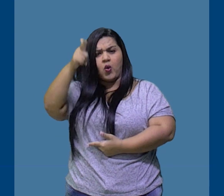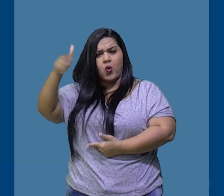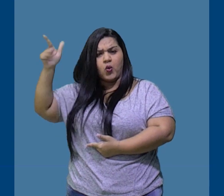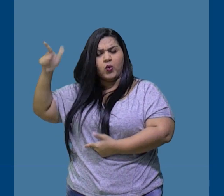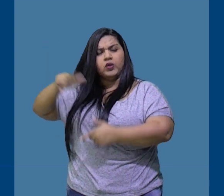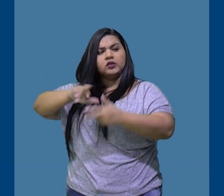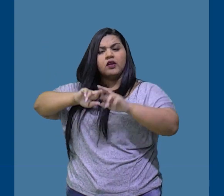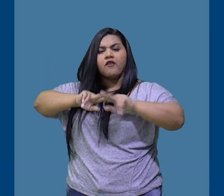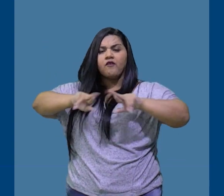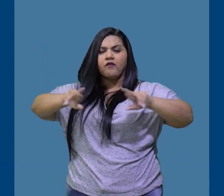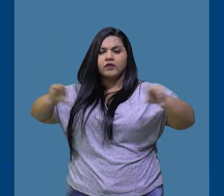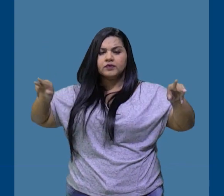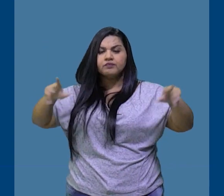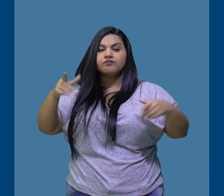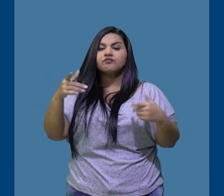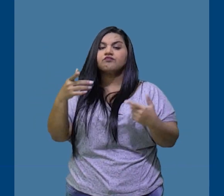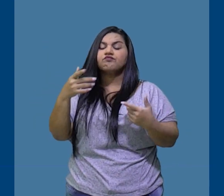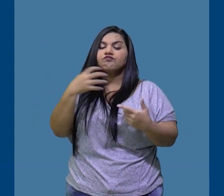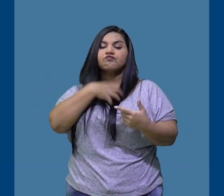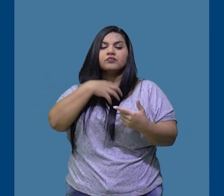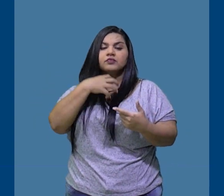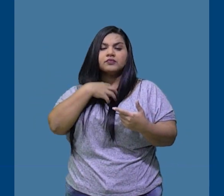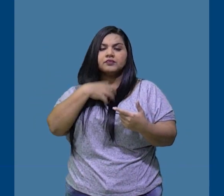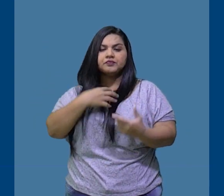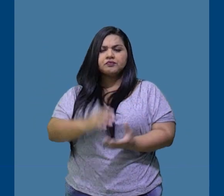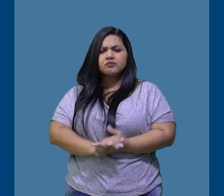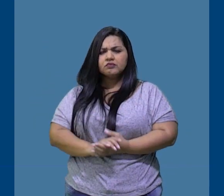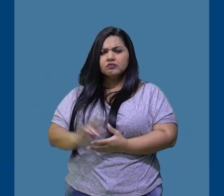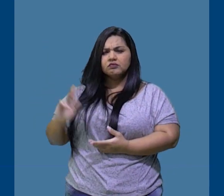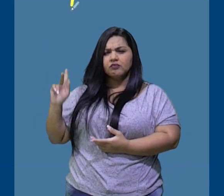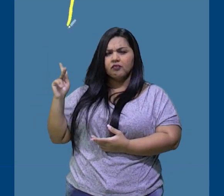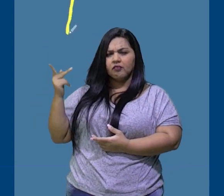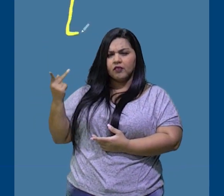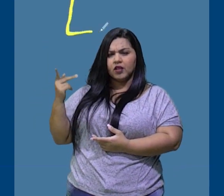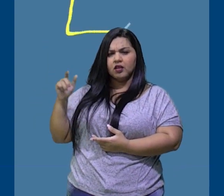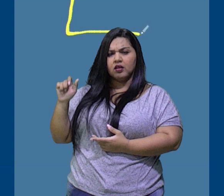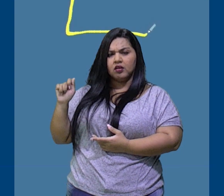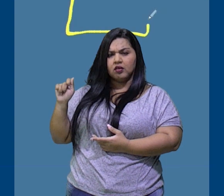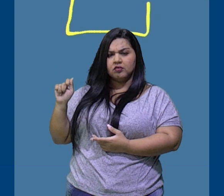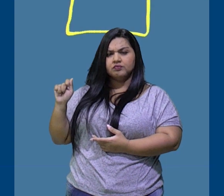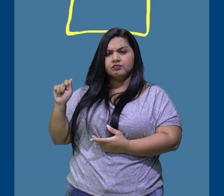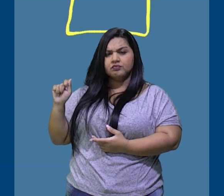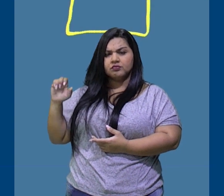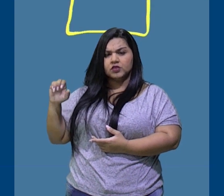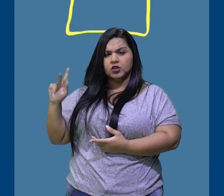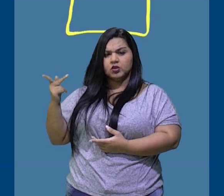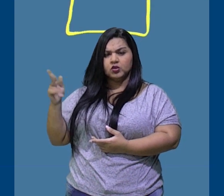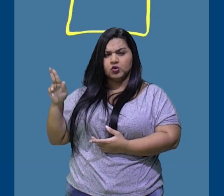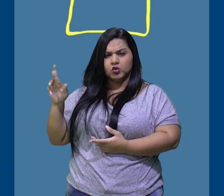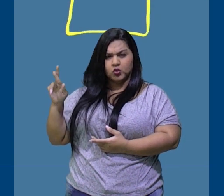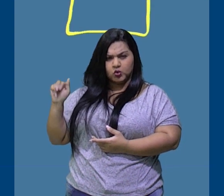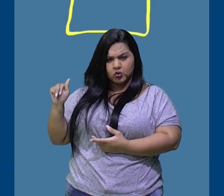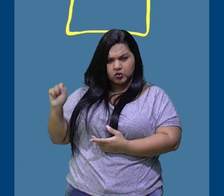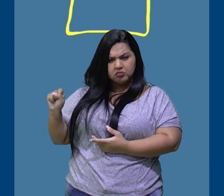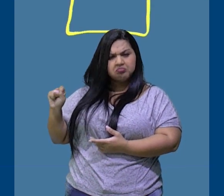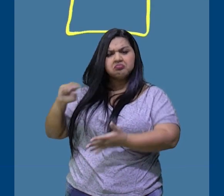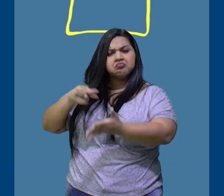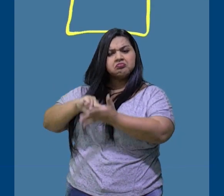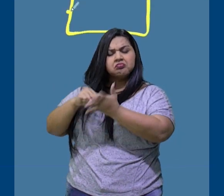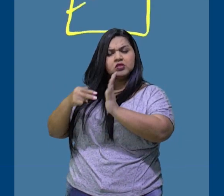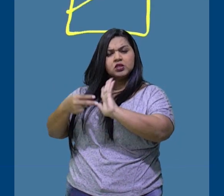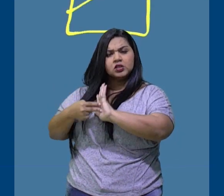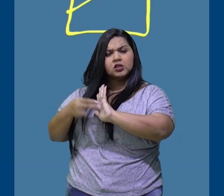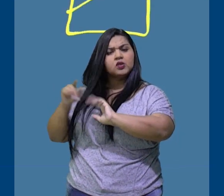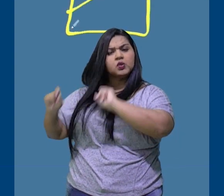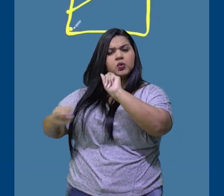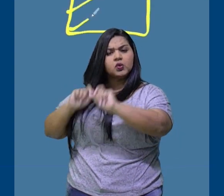Diversas formas, né? A rachura aqui que eu vou colocar para vocês, olha, eu vou desenhar aqui um quadradinho. Aqui nesse quadrado da legenda, olha,